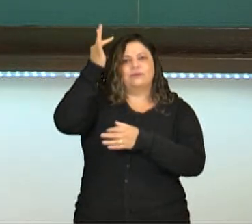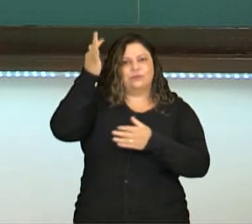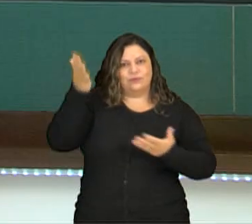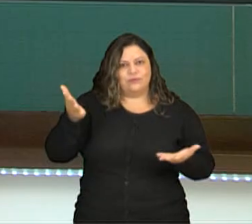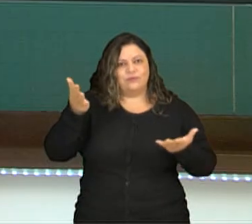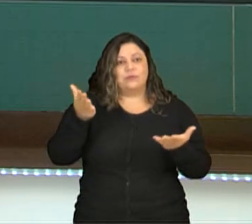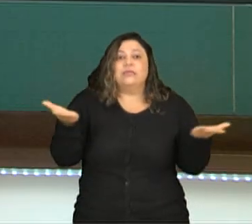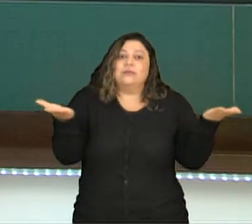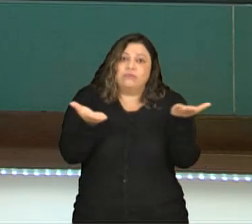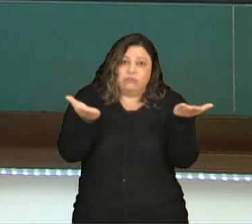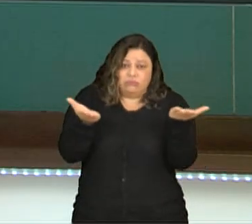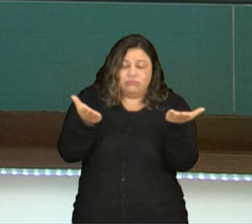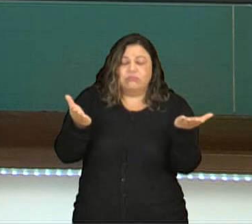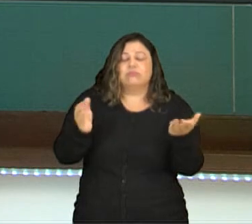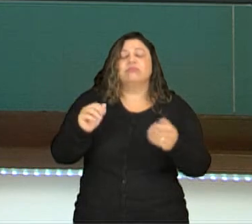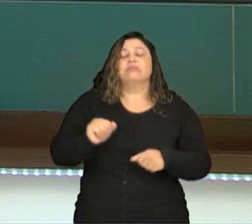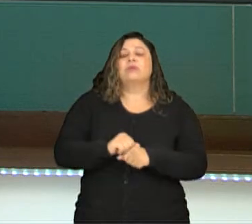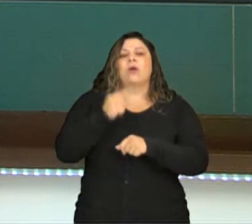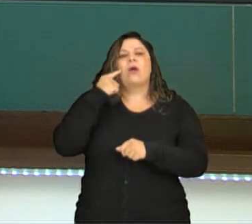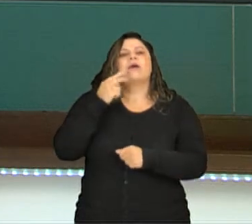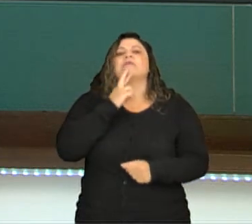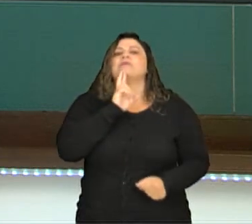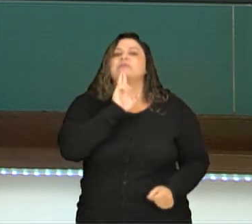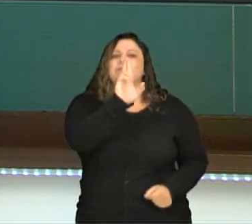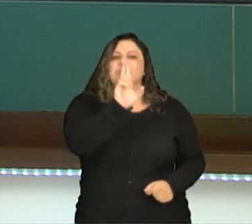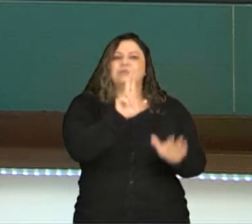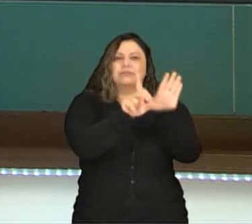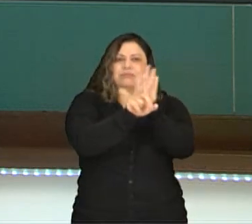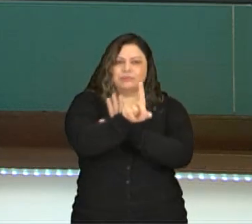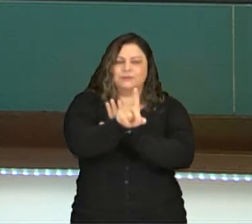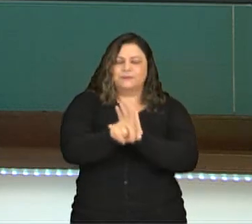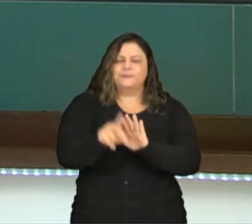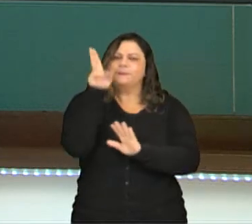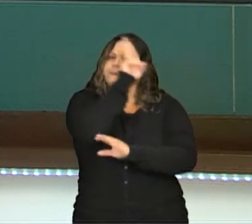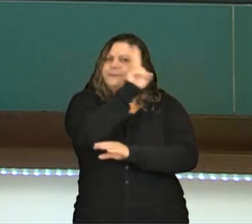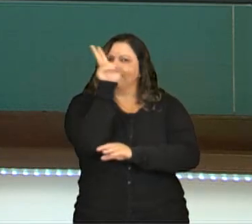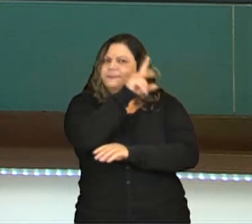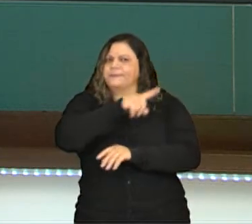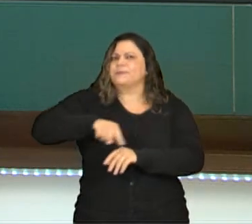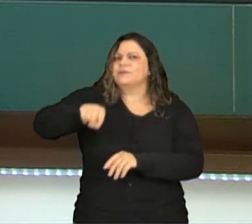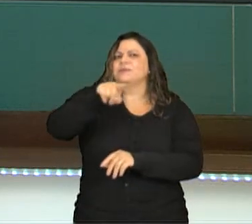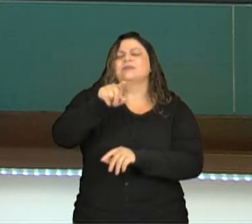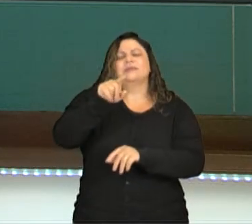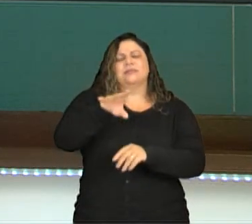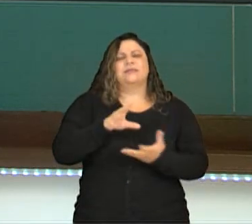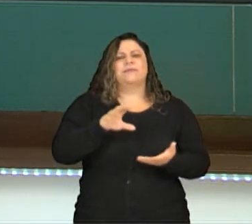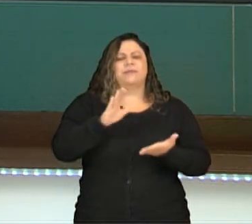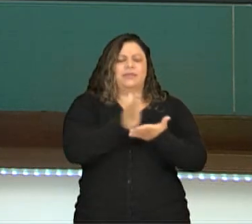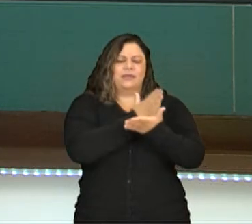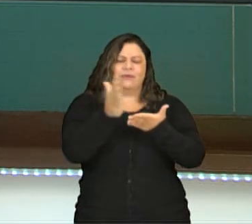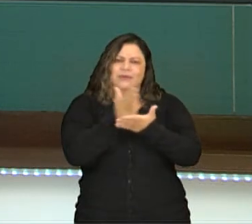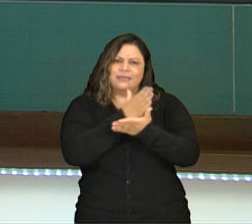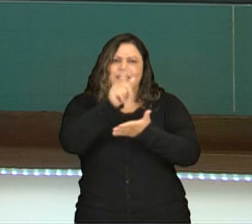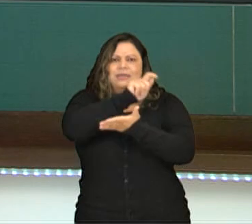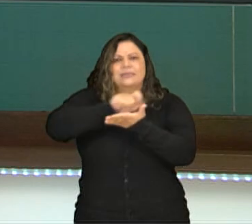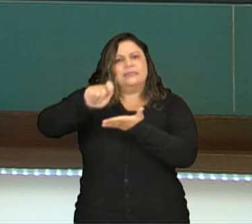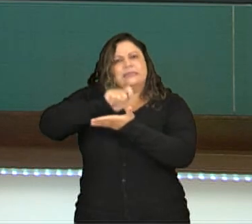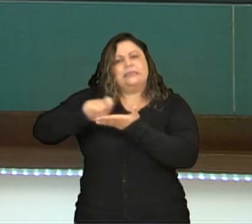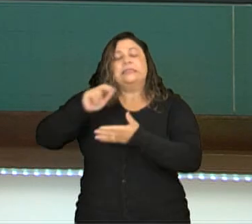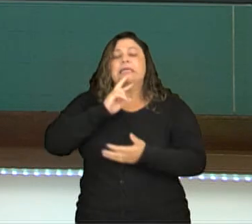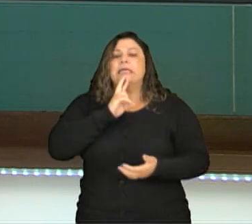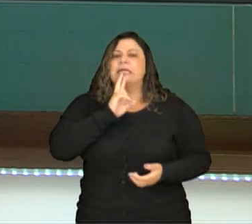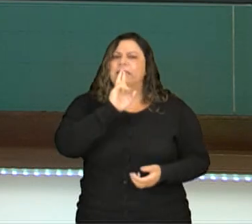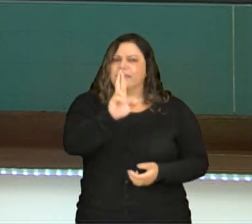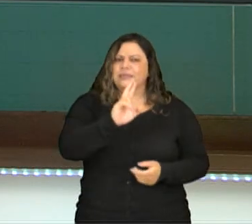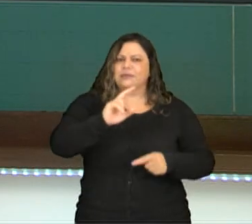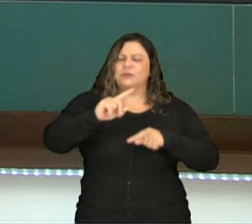parar um pouquinho agora para responder uma questão. Lembrando, você vai pegar o seu caderno, vai escrever a sua resposta. Eu